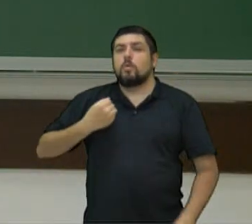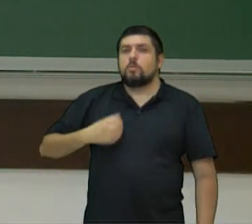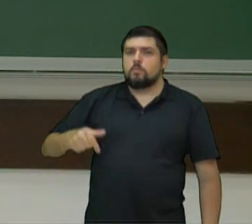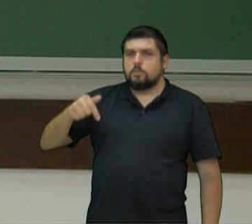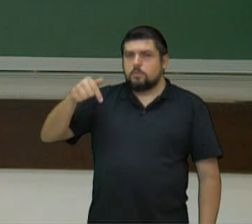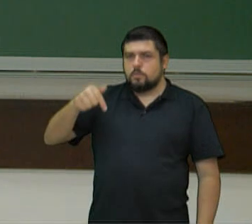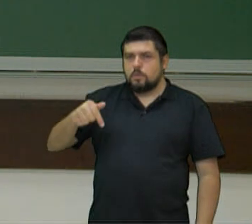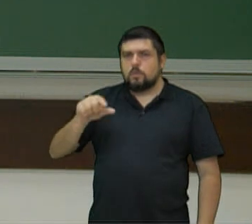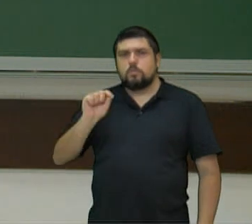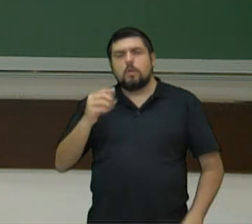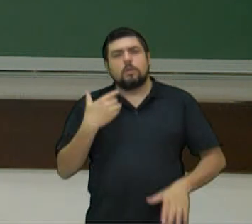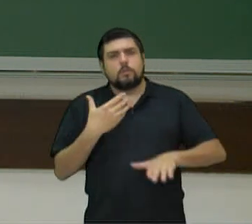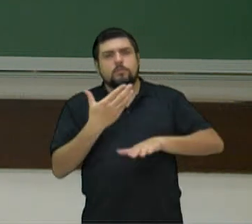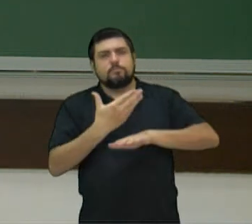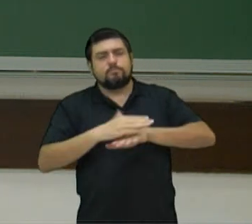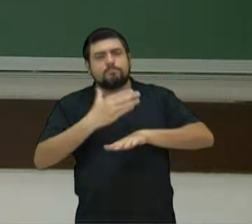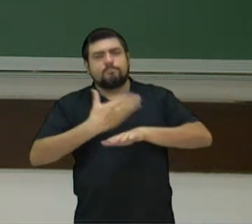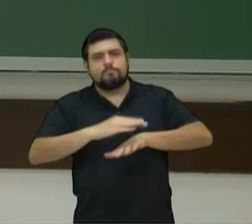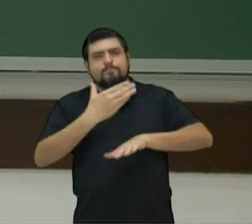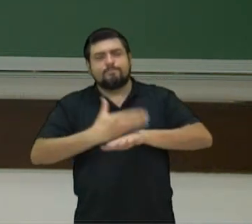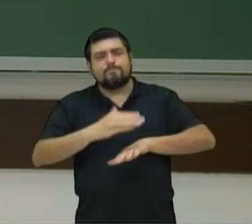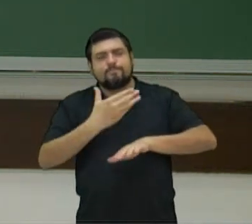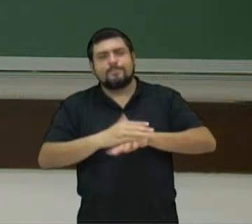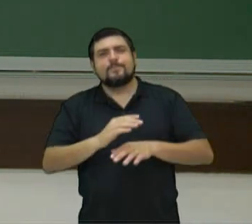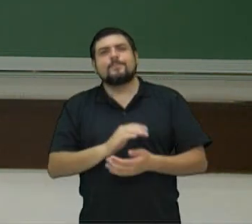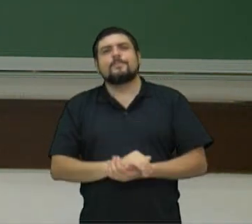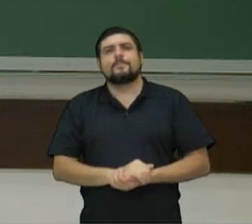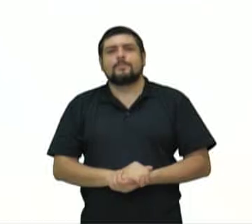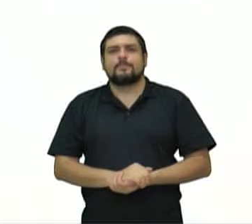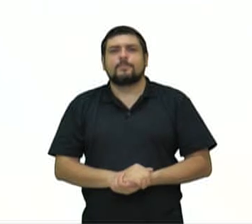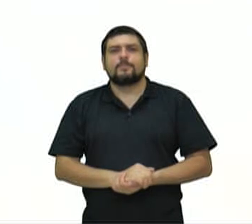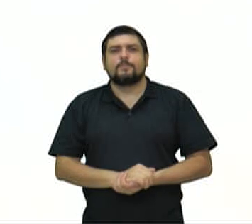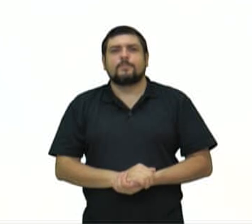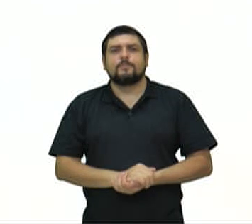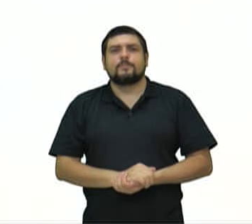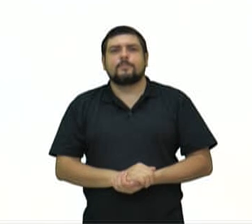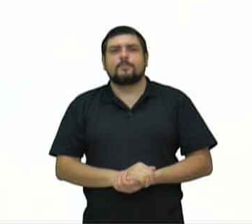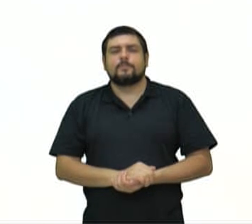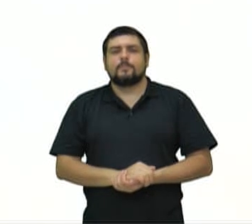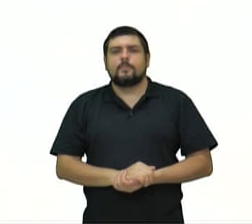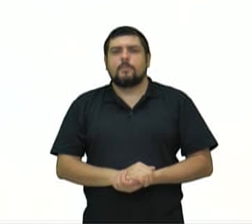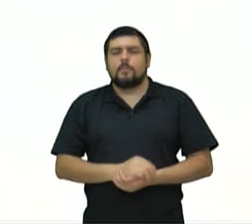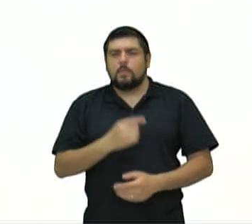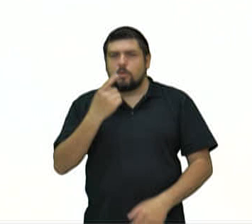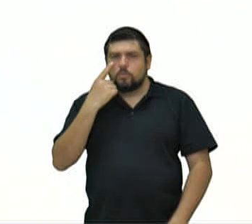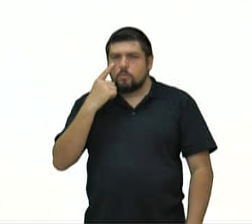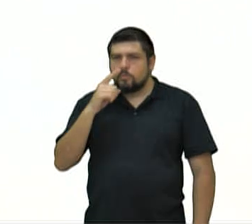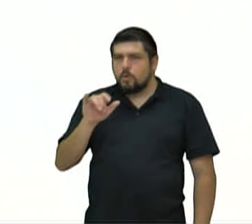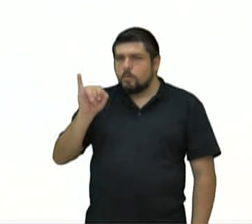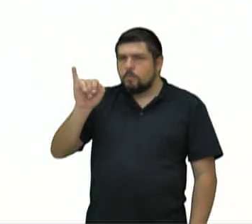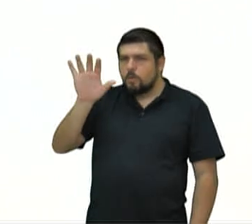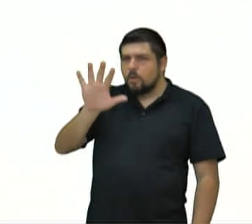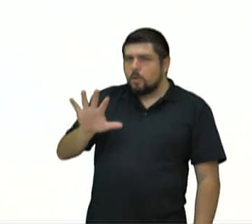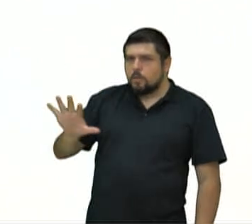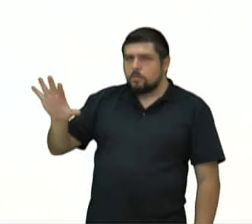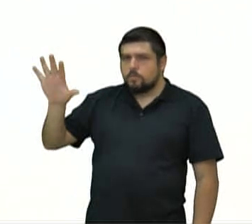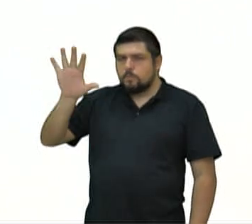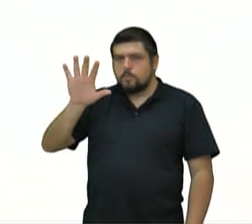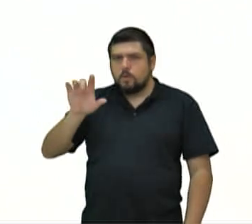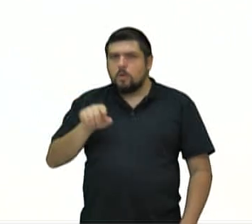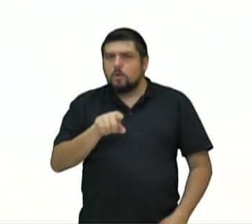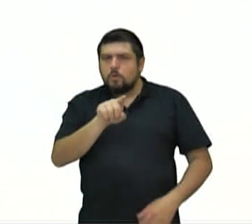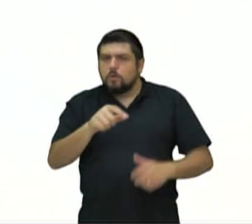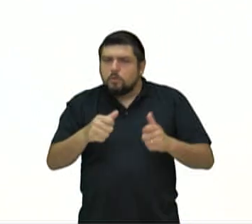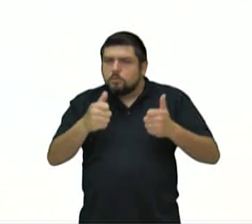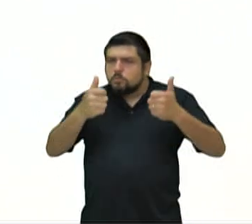nós vamos praticar. Let's practice. Vamos lá? Olhe a imagem e faça uma breve descrição no seu